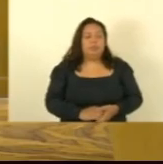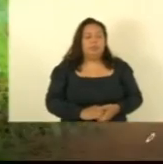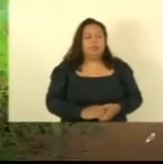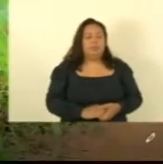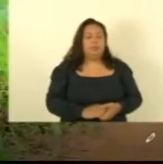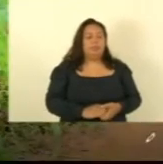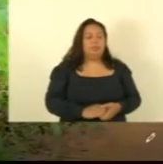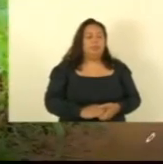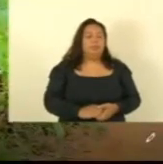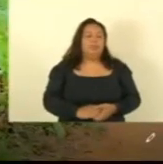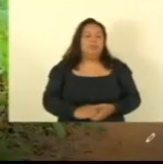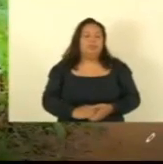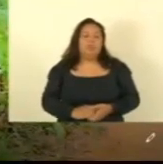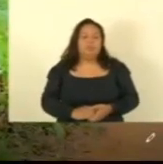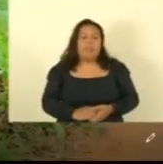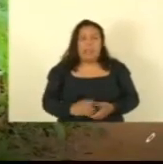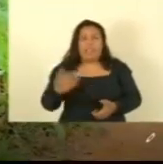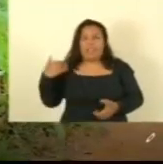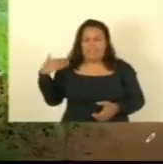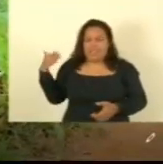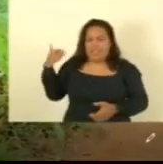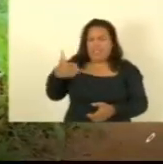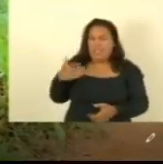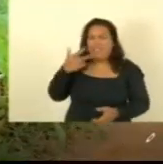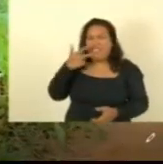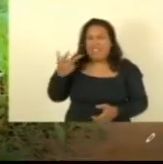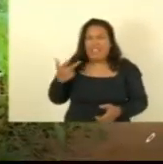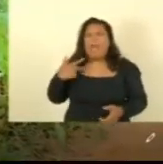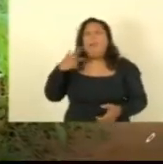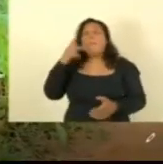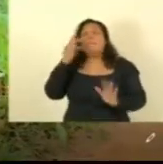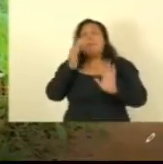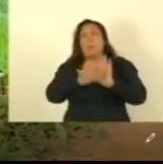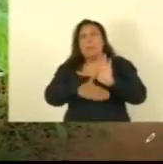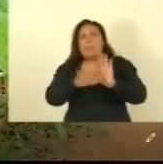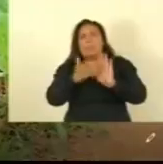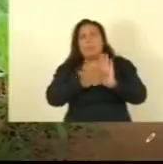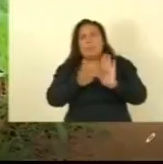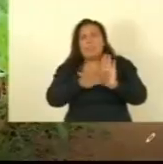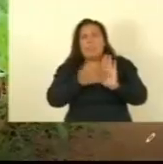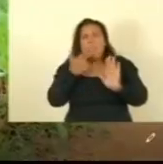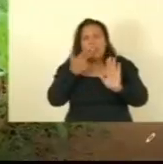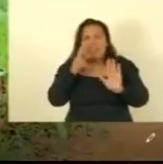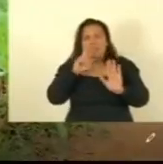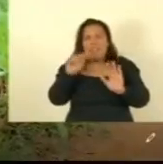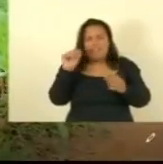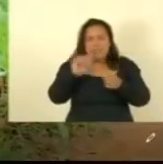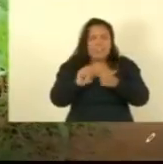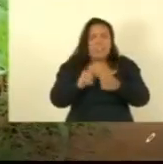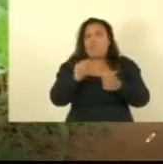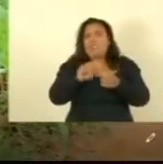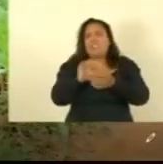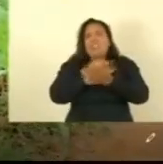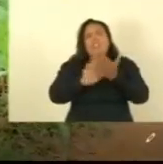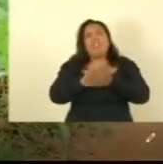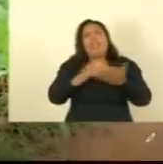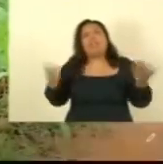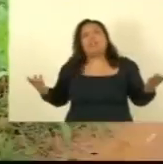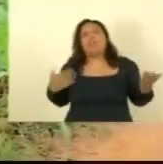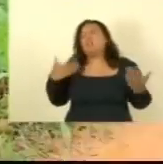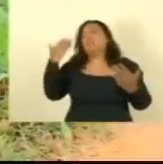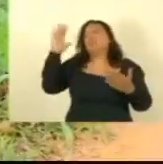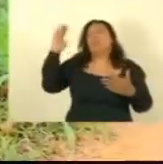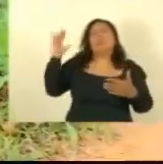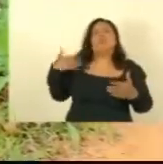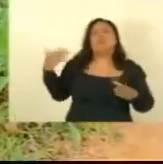Você pode vir aqui para prometer, falar que vai fazer, e virar as costas embora e não fazer, não precisa nem vir, certo? Não precisa nem vir. Pode ficar para lá mesmo,